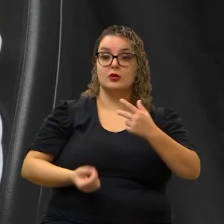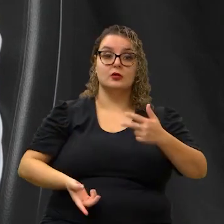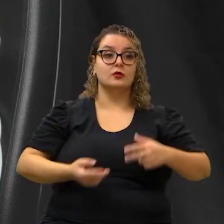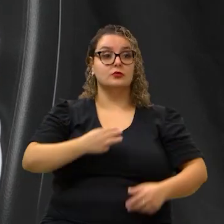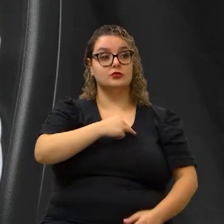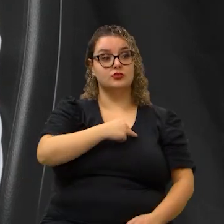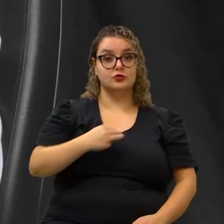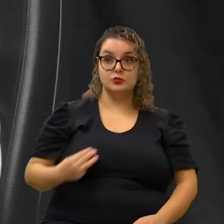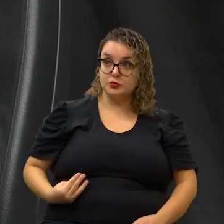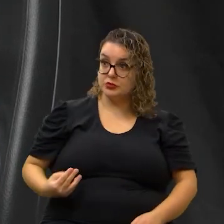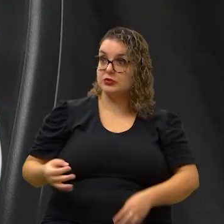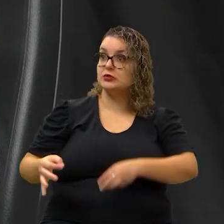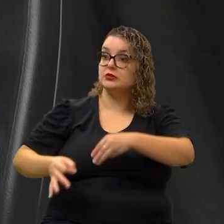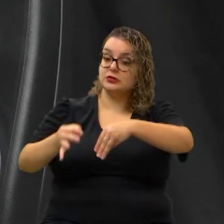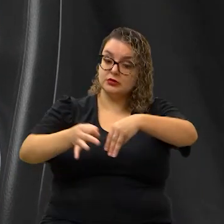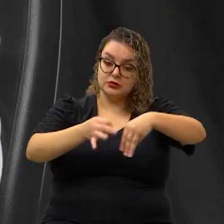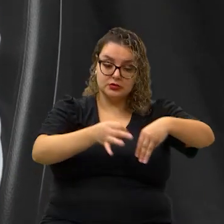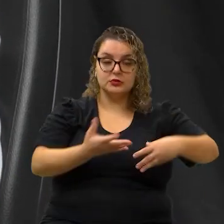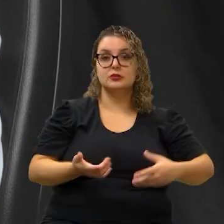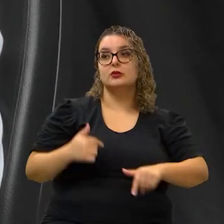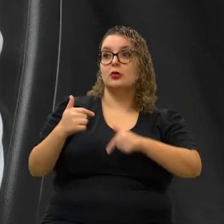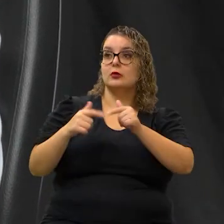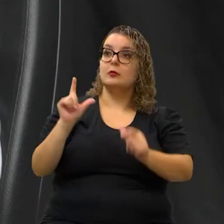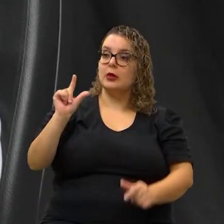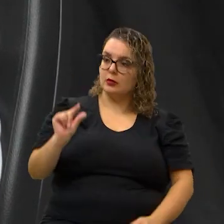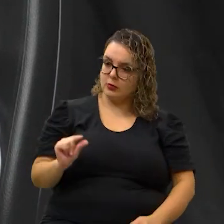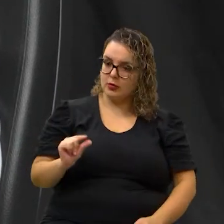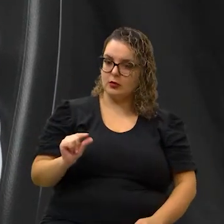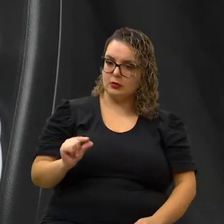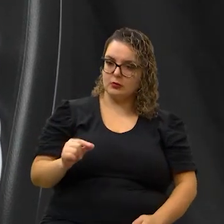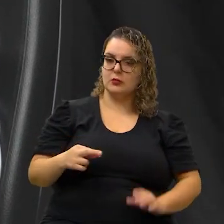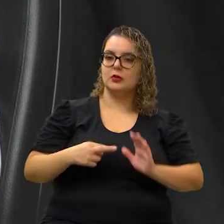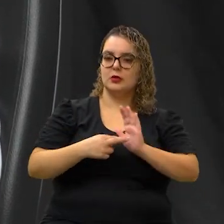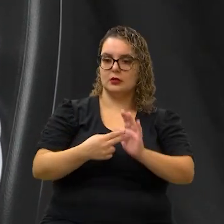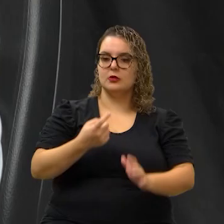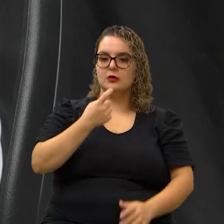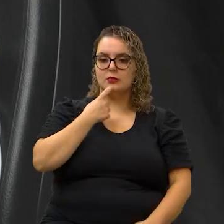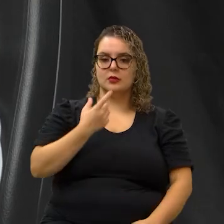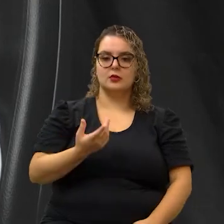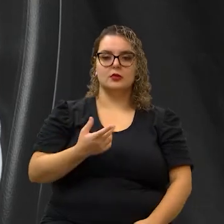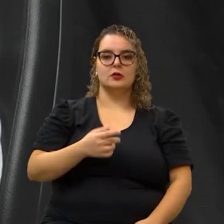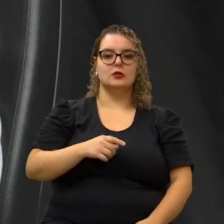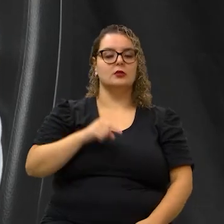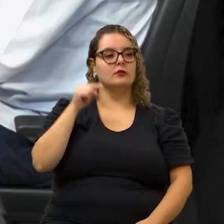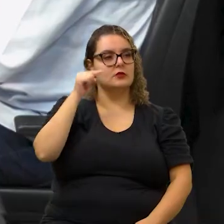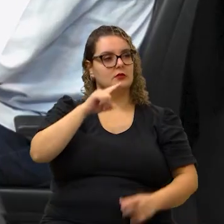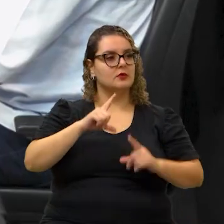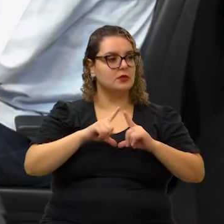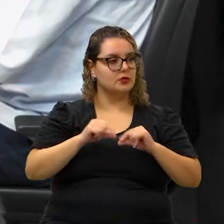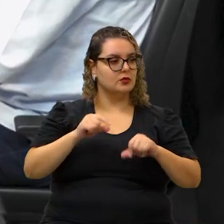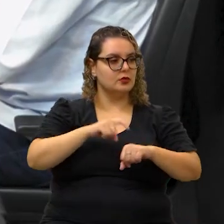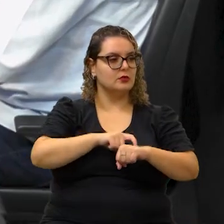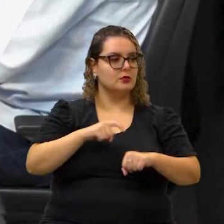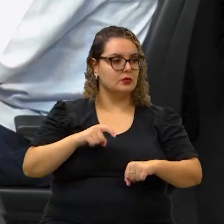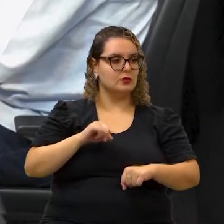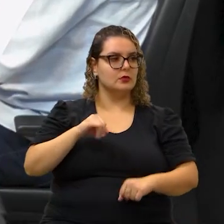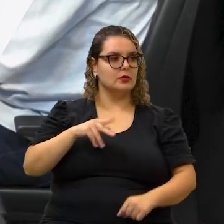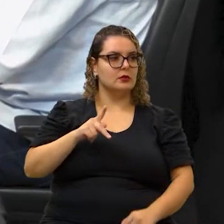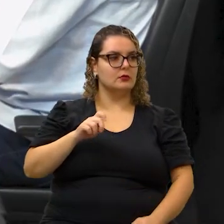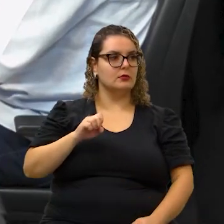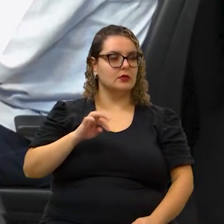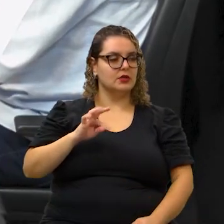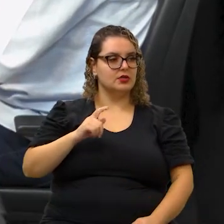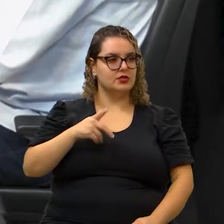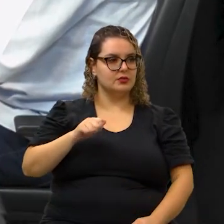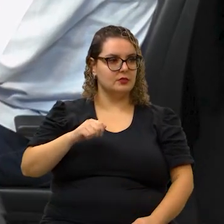alguns ministros. Então a gente conseguiu ali realizar um trabalho curto, mas de representar Campinas. Você estava, então, lá em Brasília naquele momento